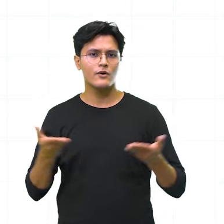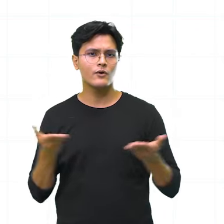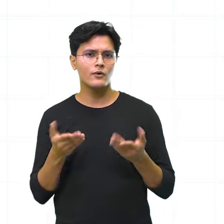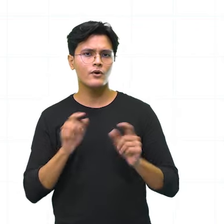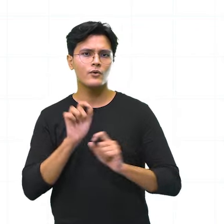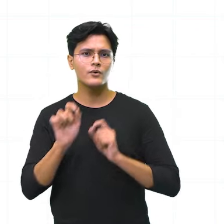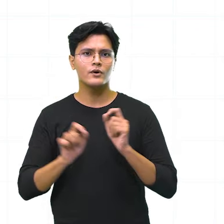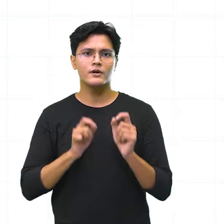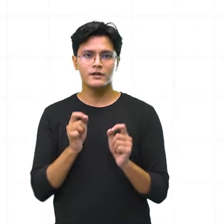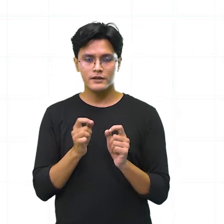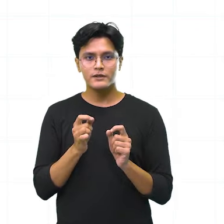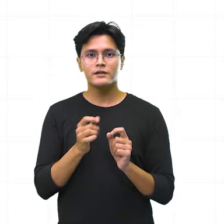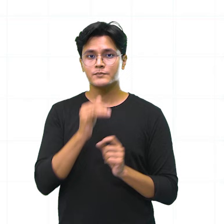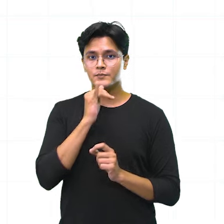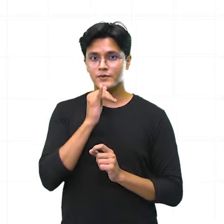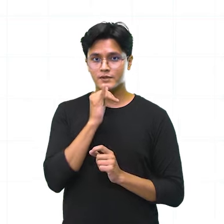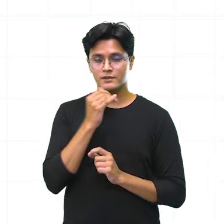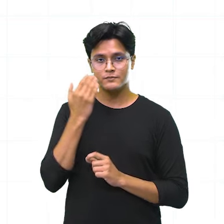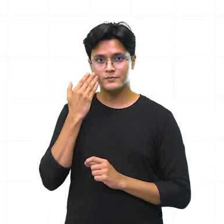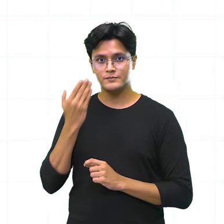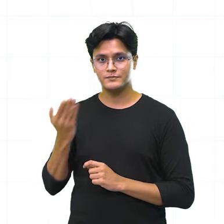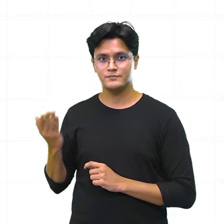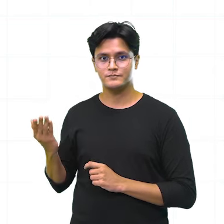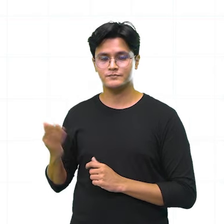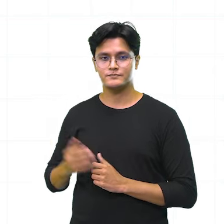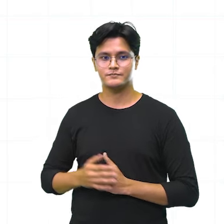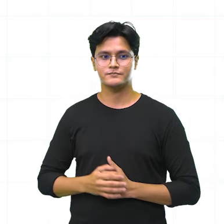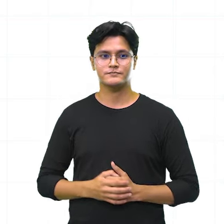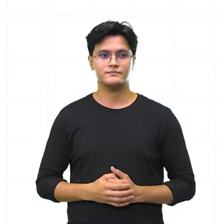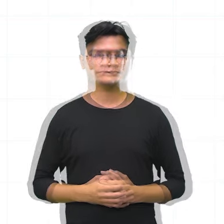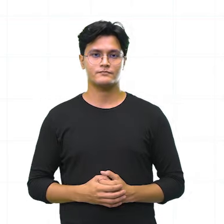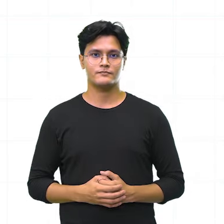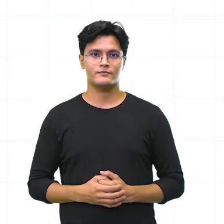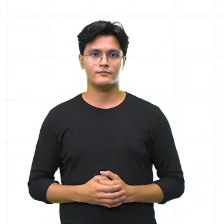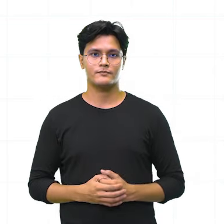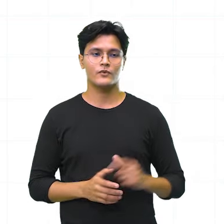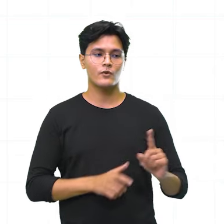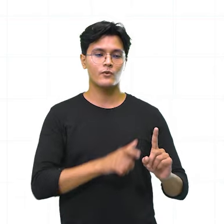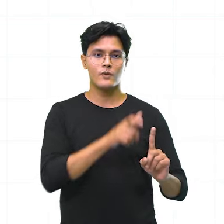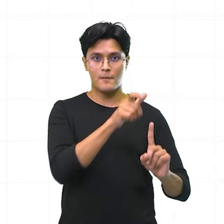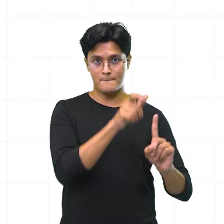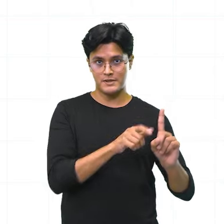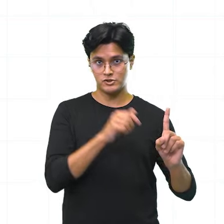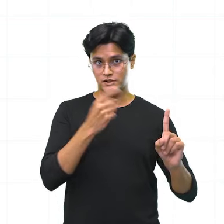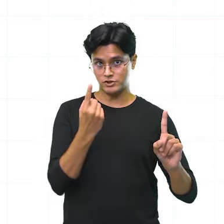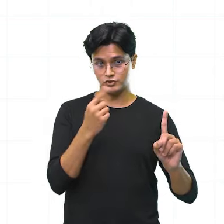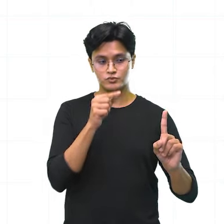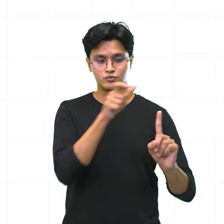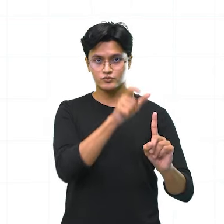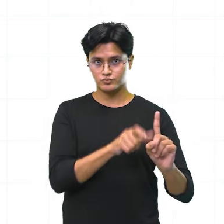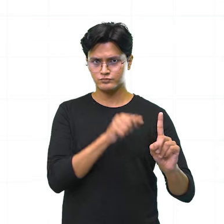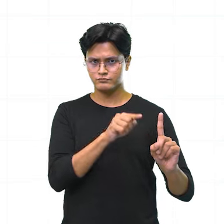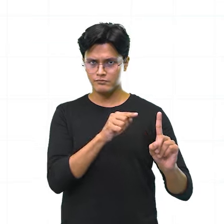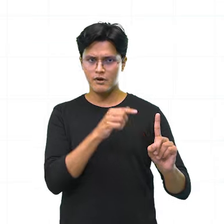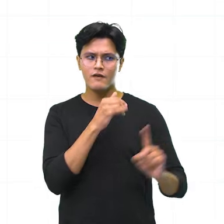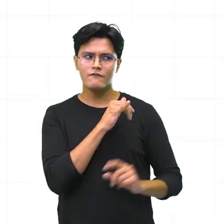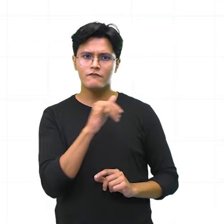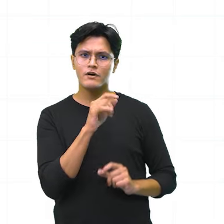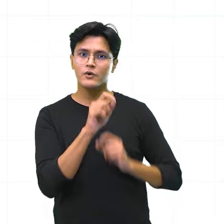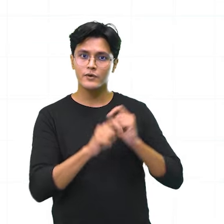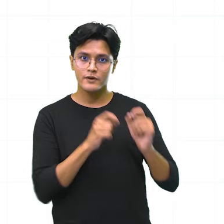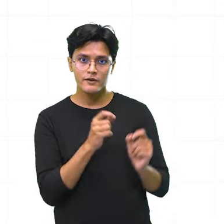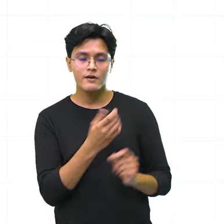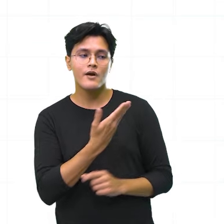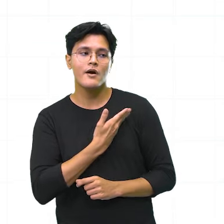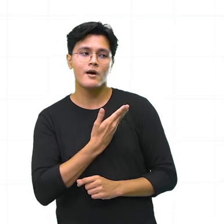então esse exemplo, olha só. Acompanhem comigo. Na personagem 1, ela diz, né? Amiga,